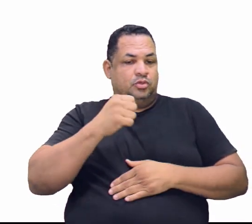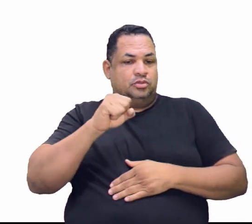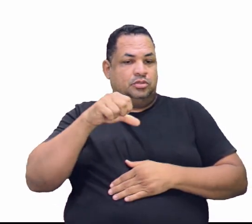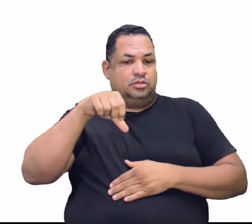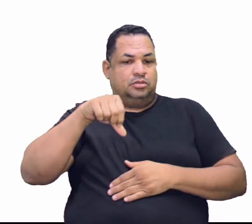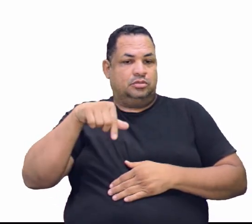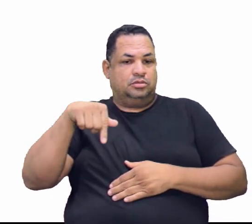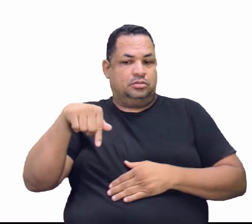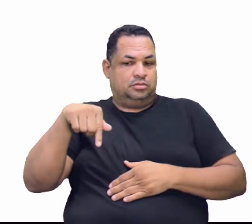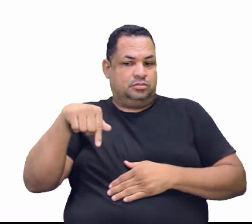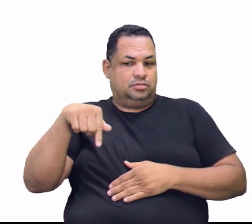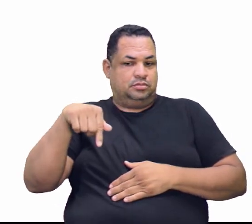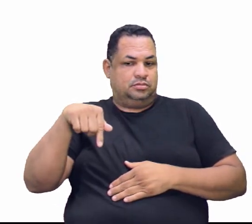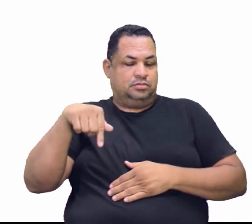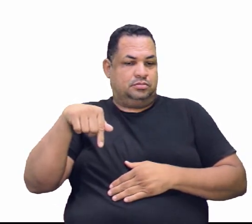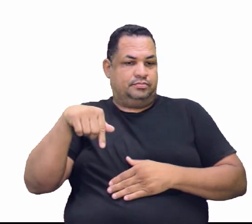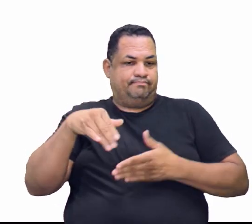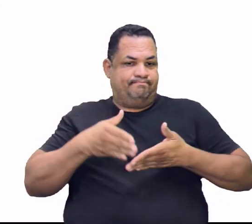1897,